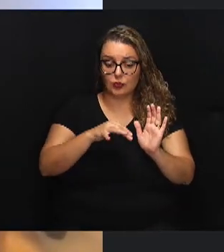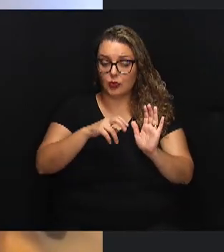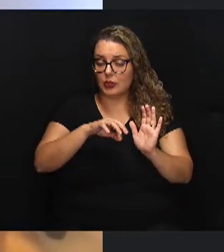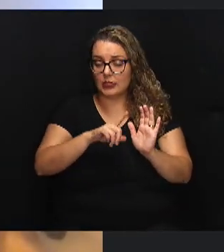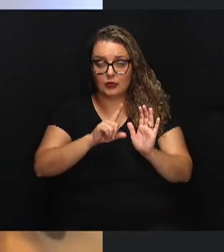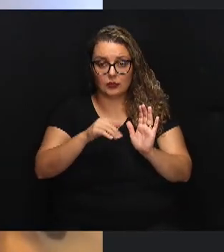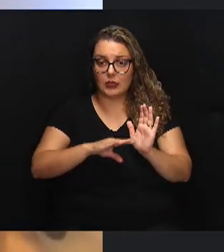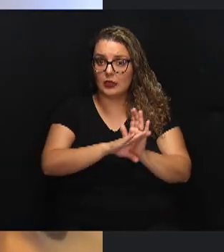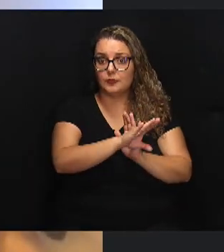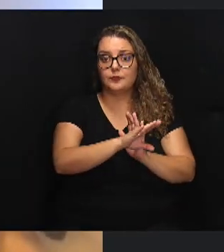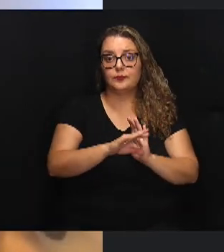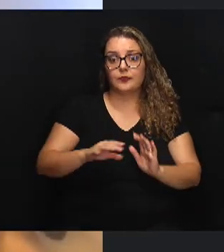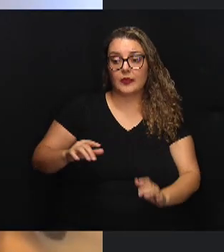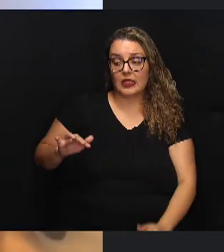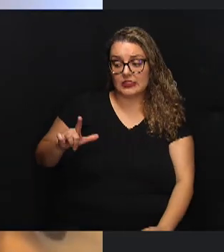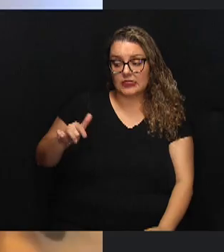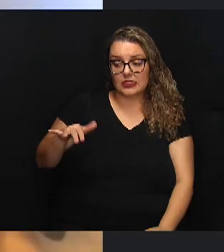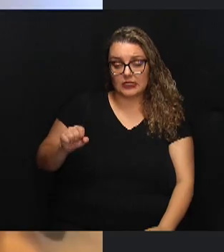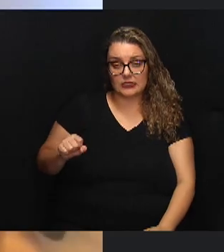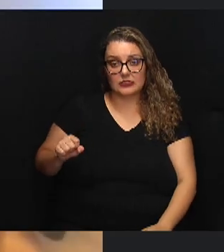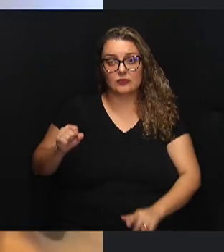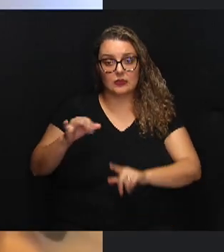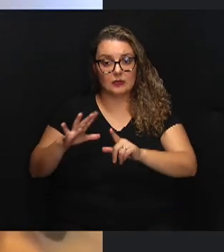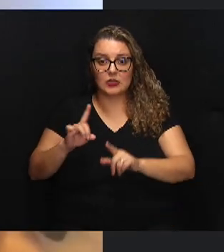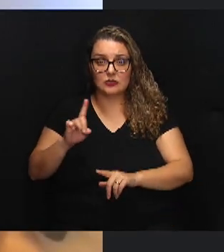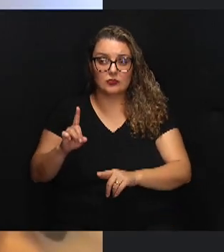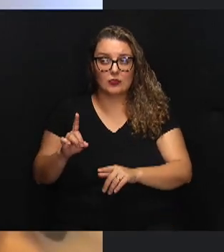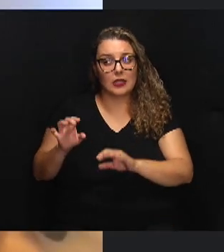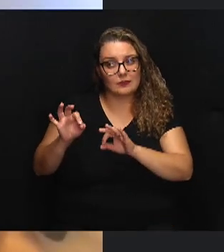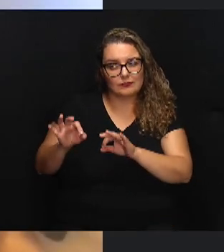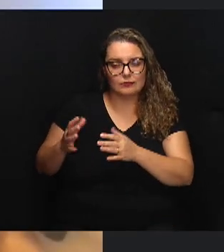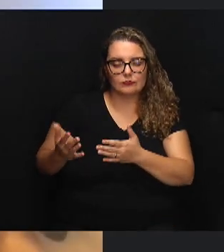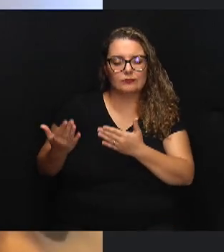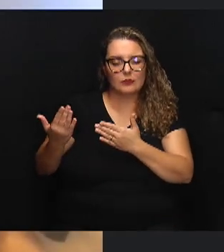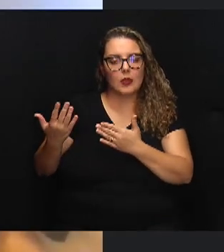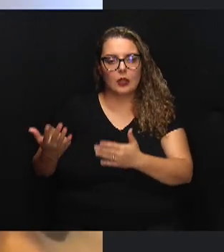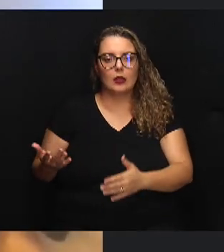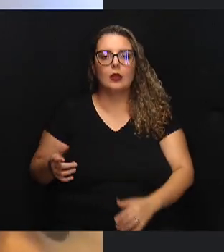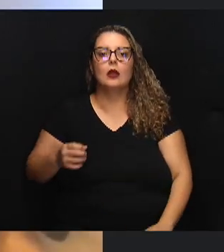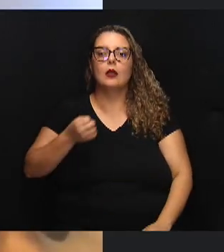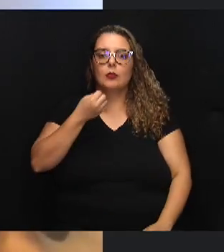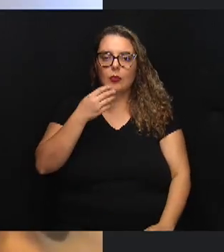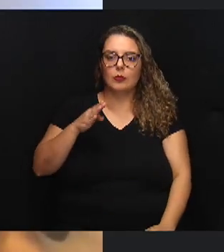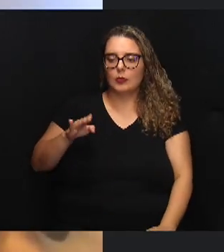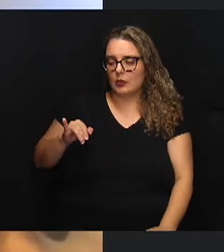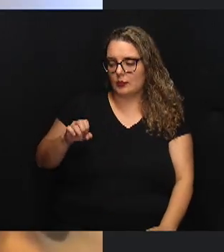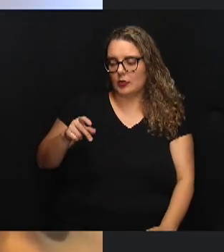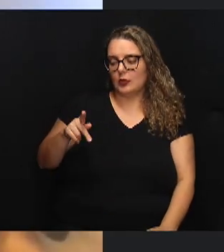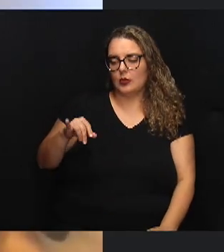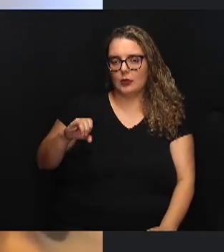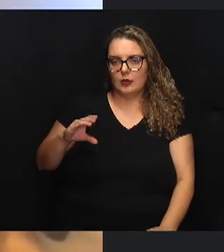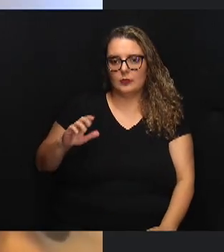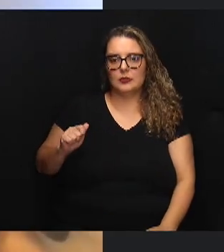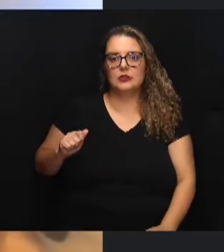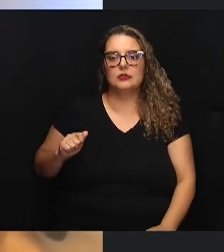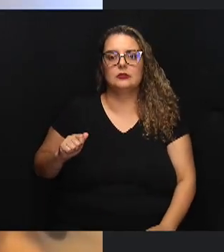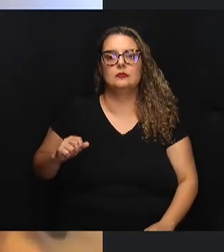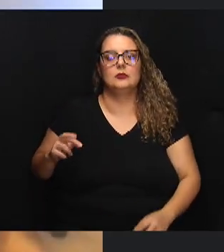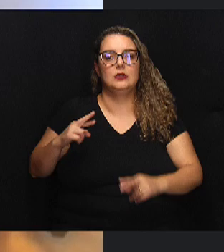da lesão não é tão sugestiva, aí o ideal realmente é a gente proceder com uma biópsia para confirmação